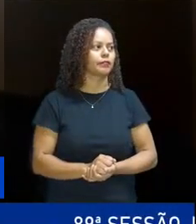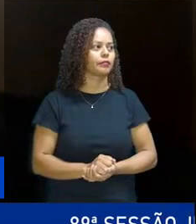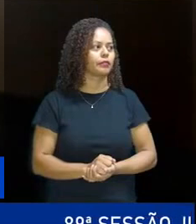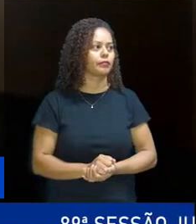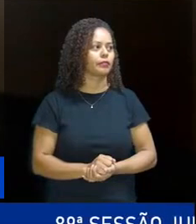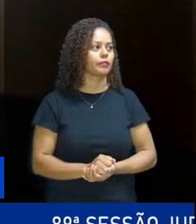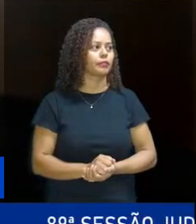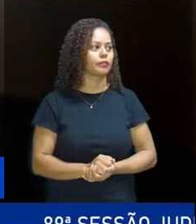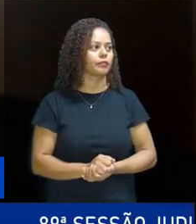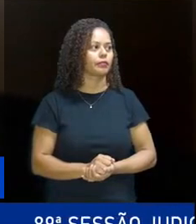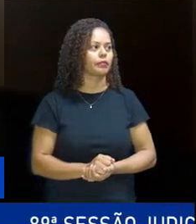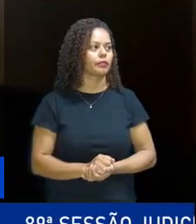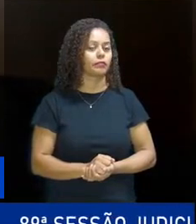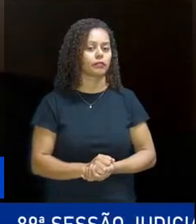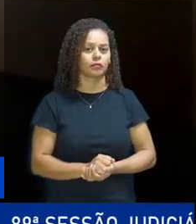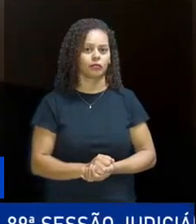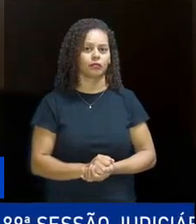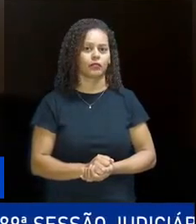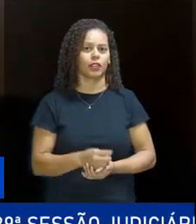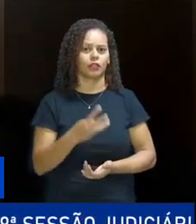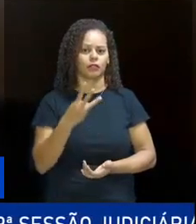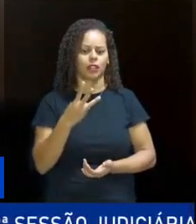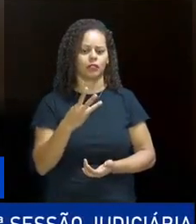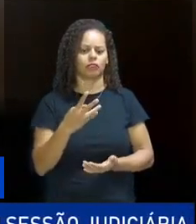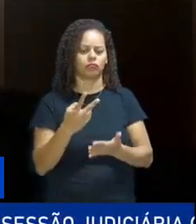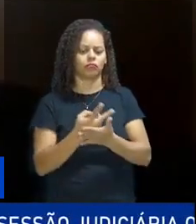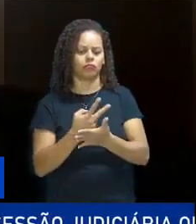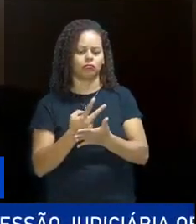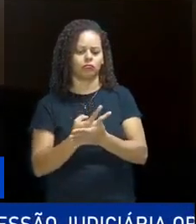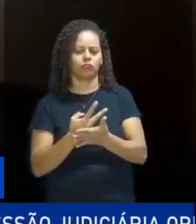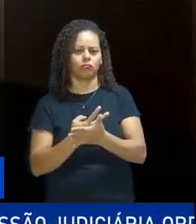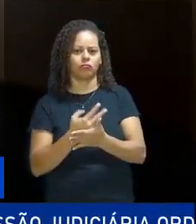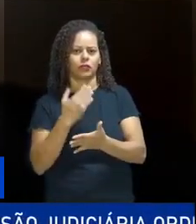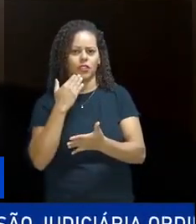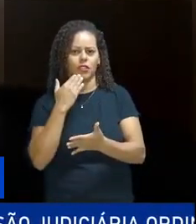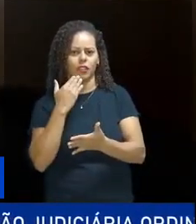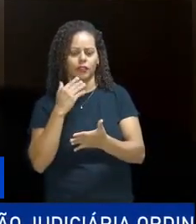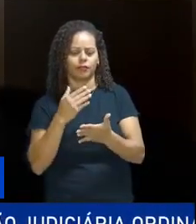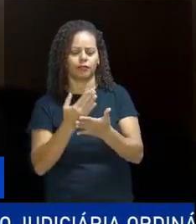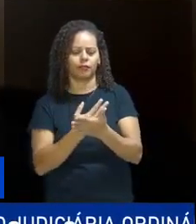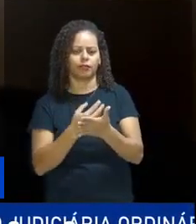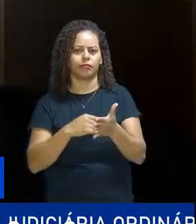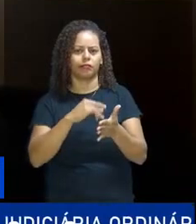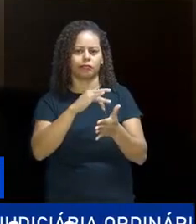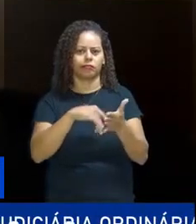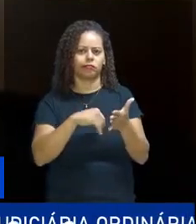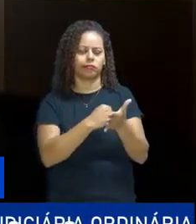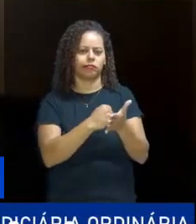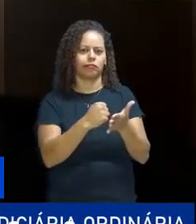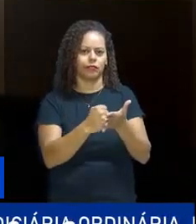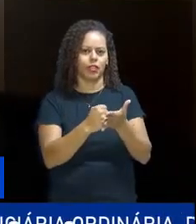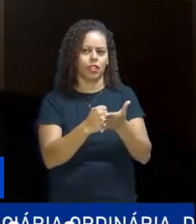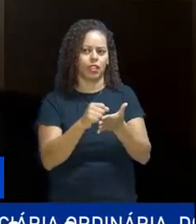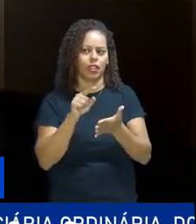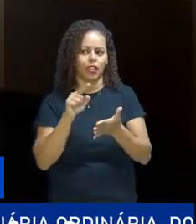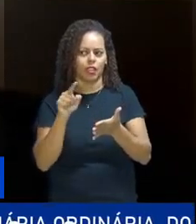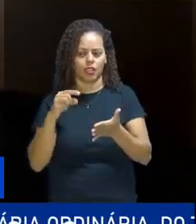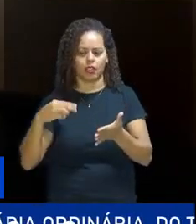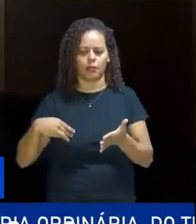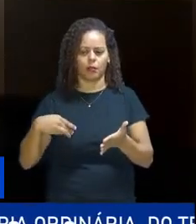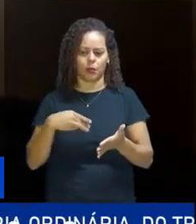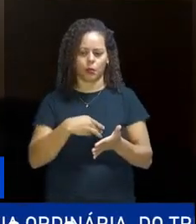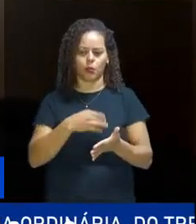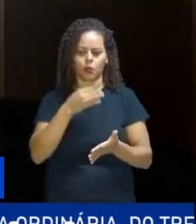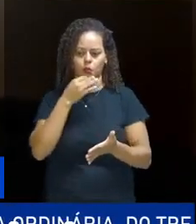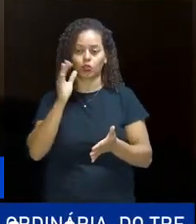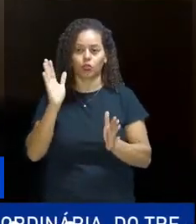Na espécie, há três falhas remanescentes que levaram Foco o no juiz NACEP federal, e o Anselmo Ministério Público Gonçalves. Eleitoral a sugerirem a aprovação das